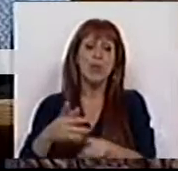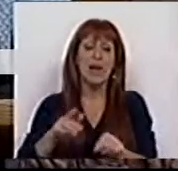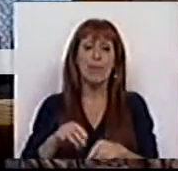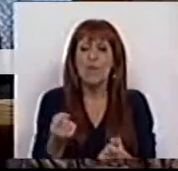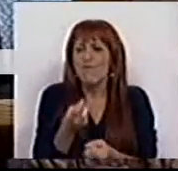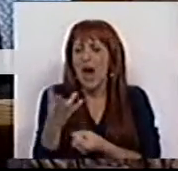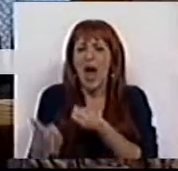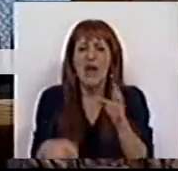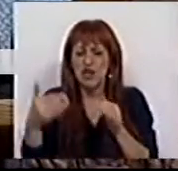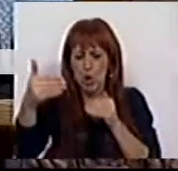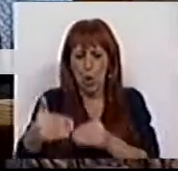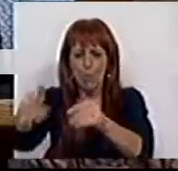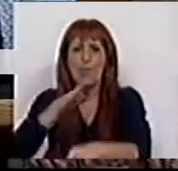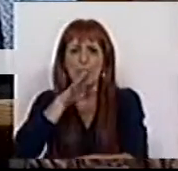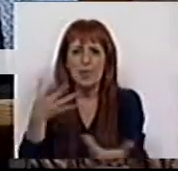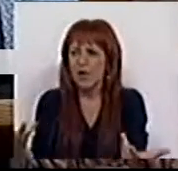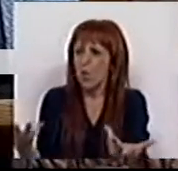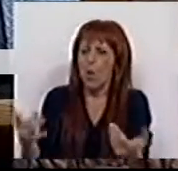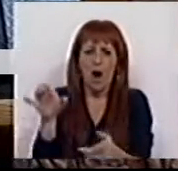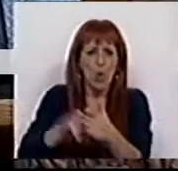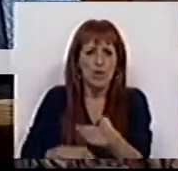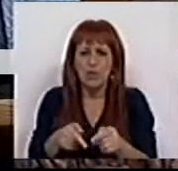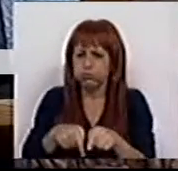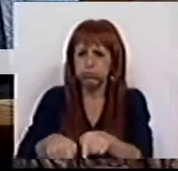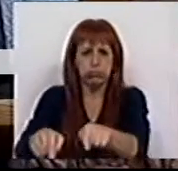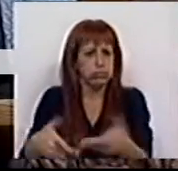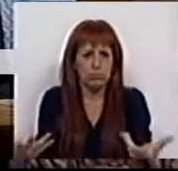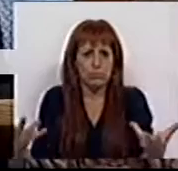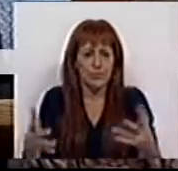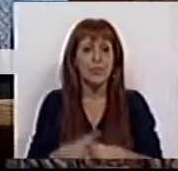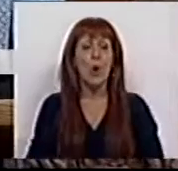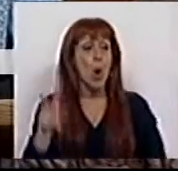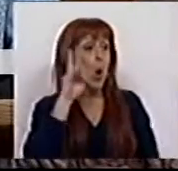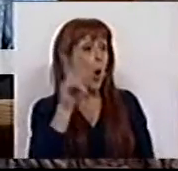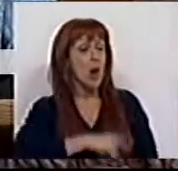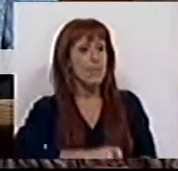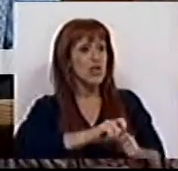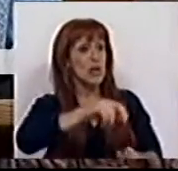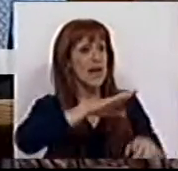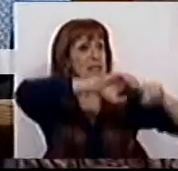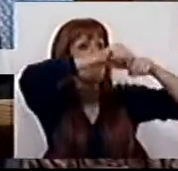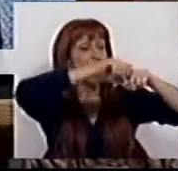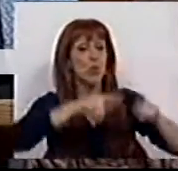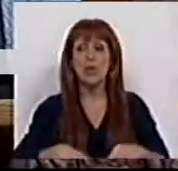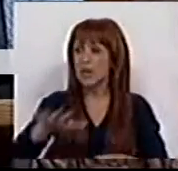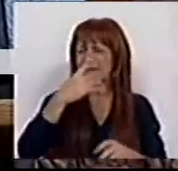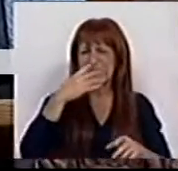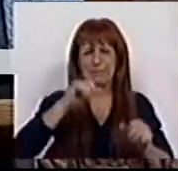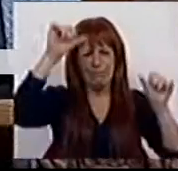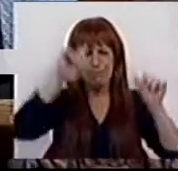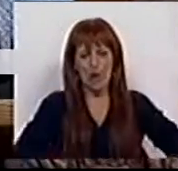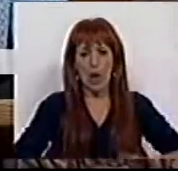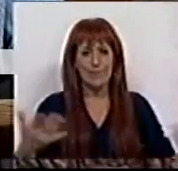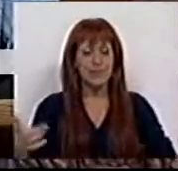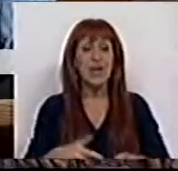uma série de composições já não têm condições para circular. Olhamos para a linha do Minho e o cenário é ainda